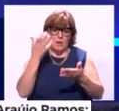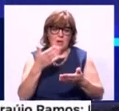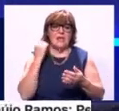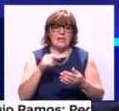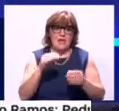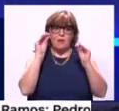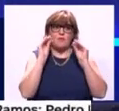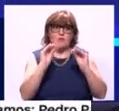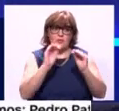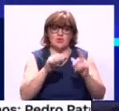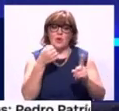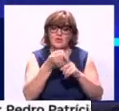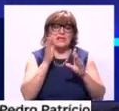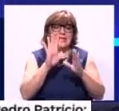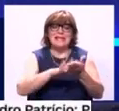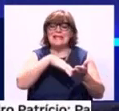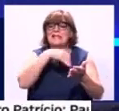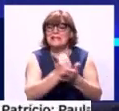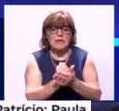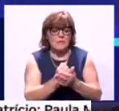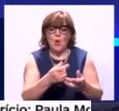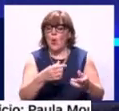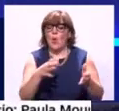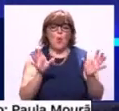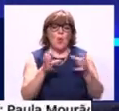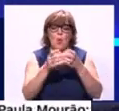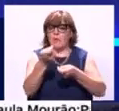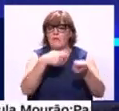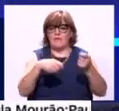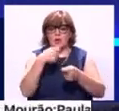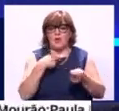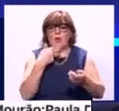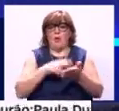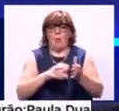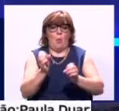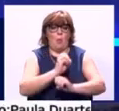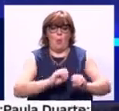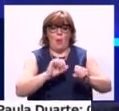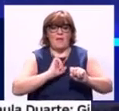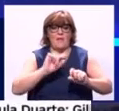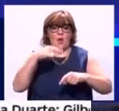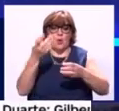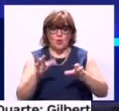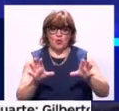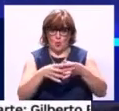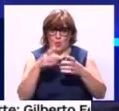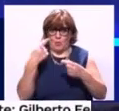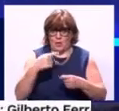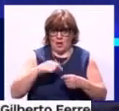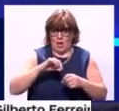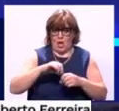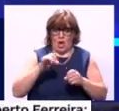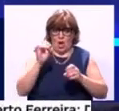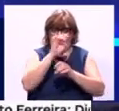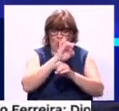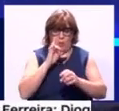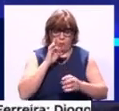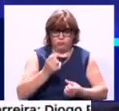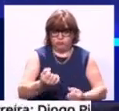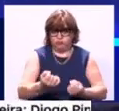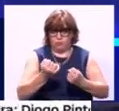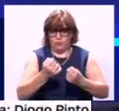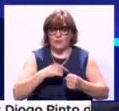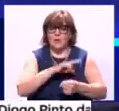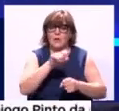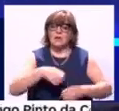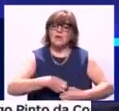na formação... Vai ter que ser sempre um clube vendedor. Nós não temos a realidade de outros colossos na Europa. Agora, o